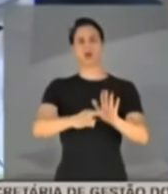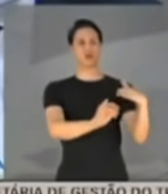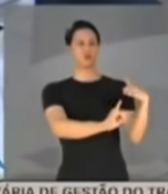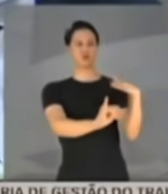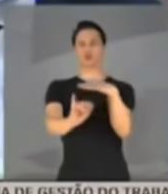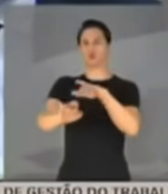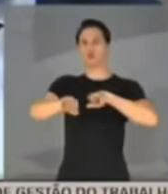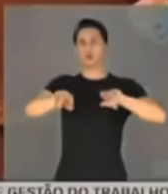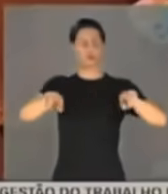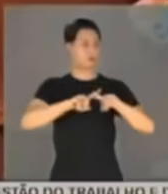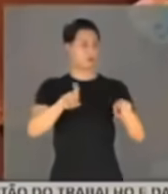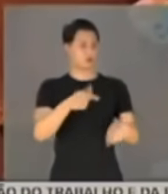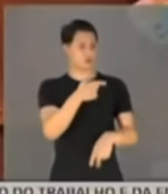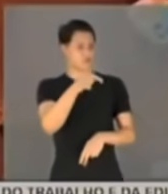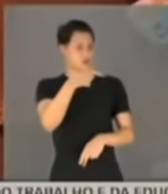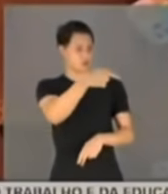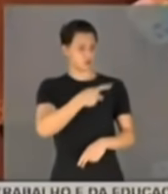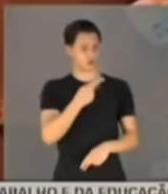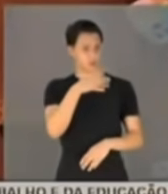nenhuma reconhece sua participação.